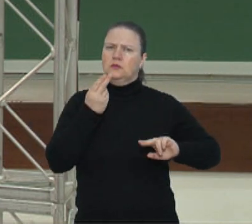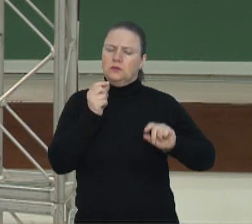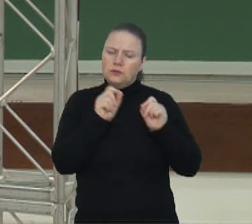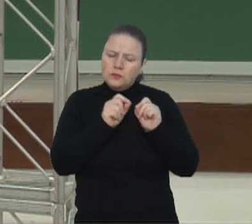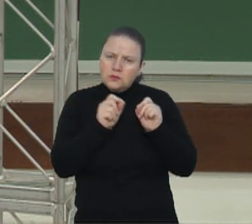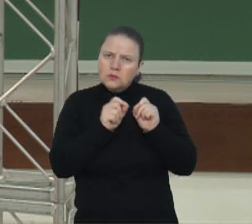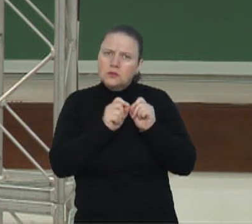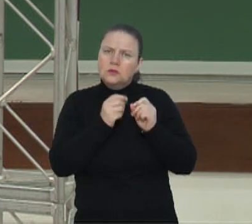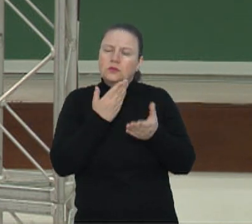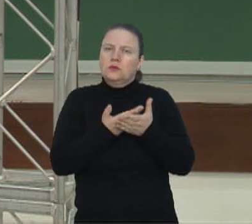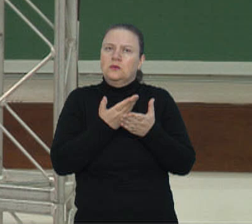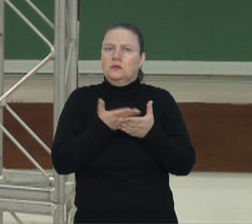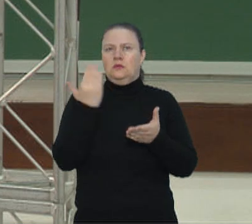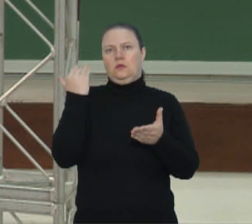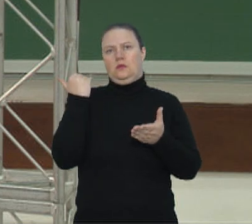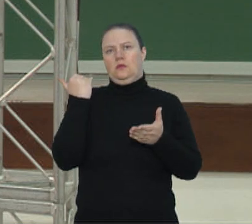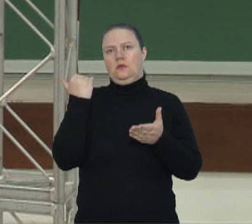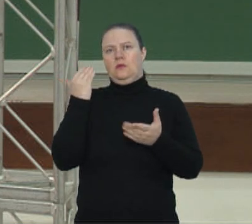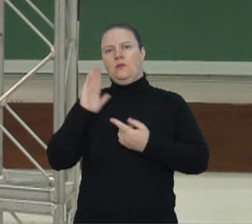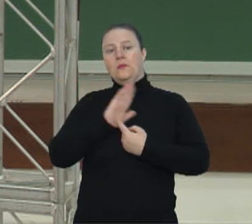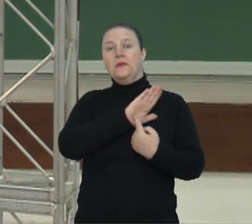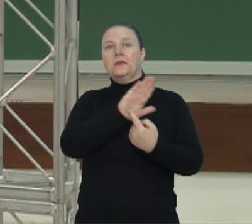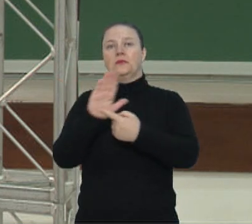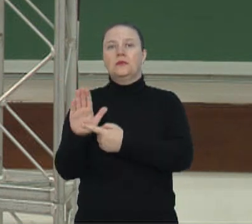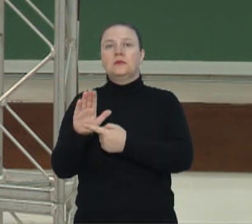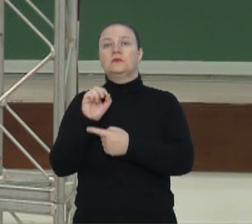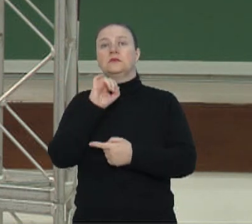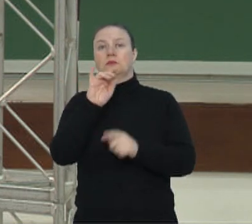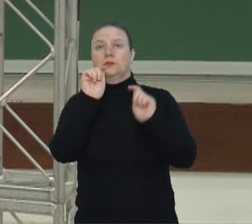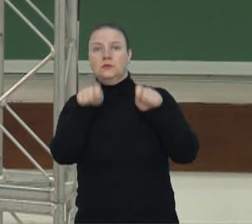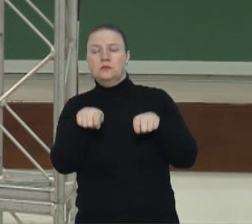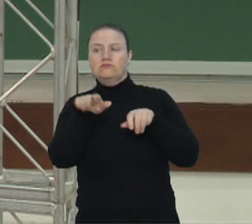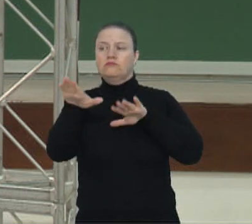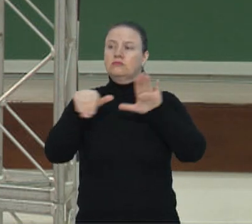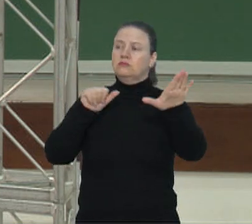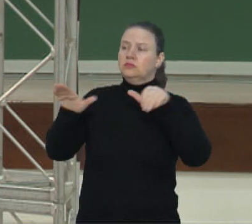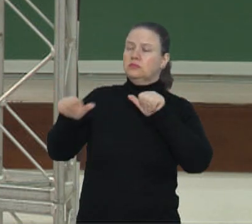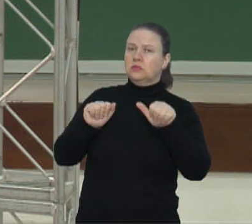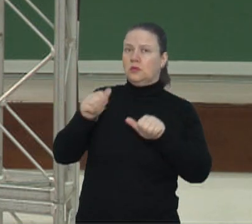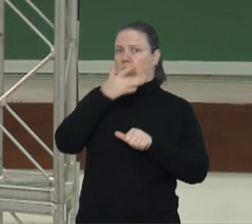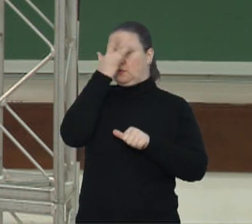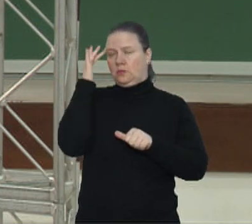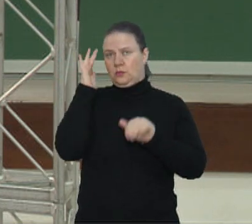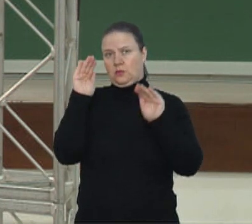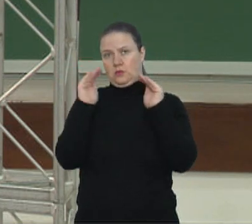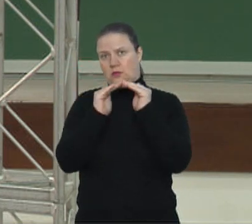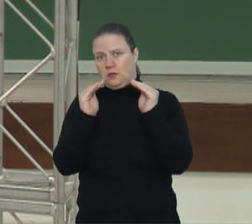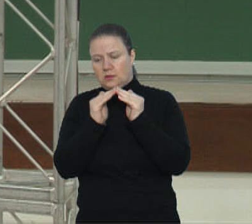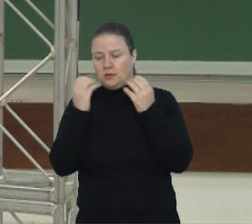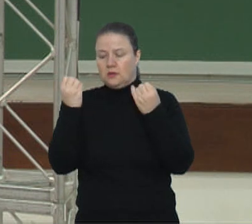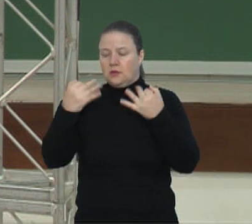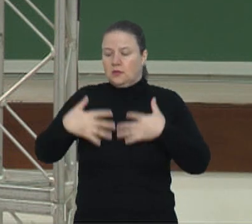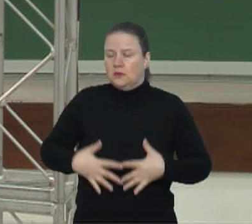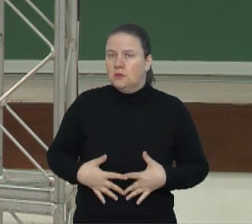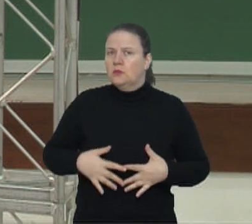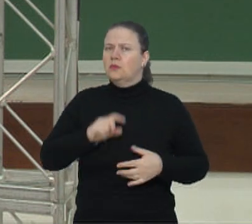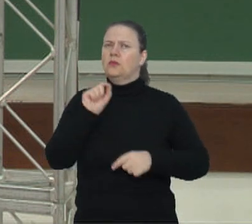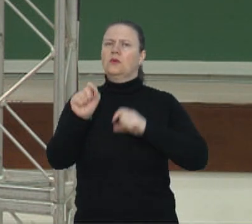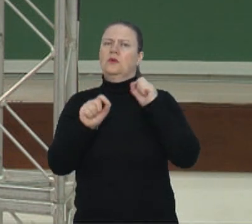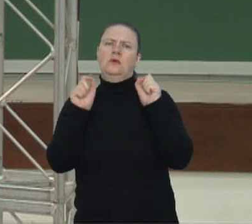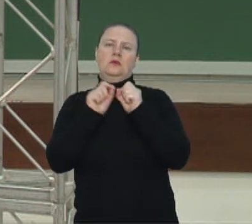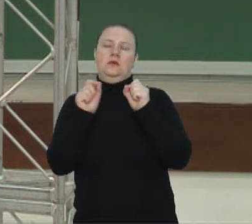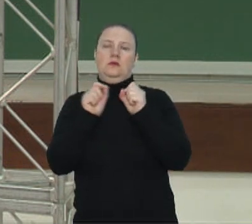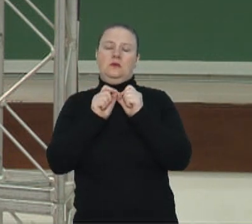aulas anteriores e façam uma exposição. Se puder ali chamar as pessoas da sua casa, explicar um pouco para elas.